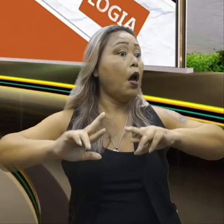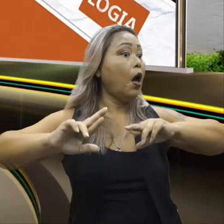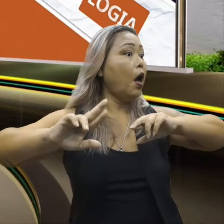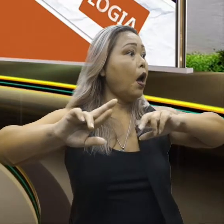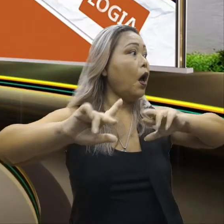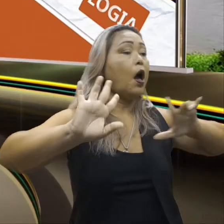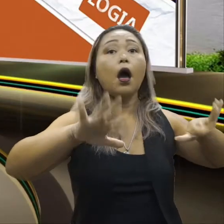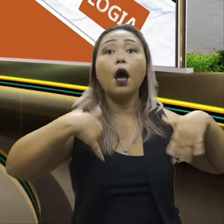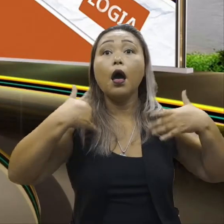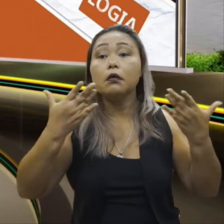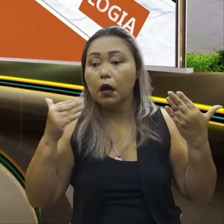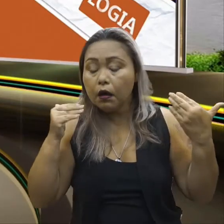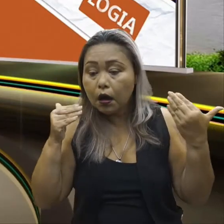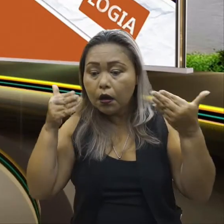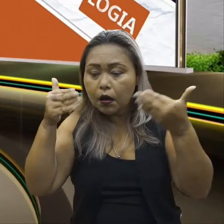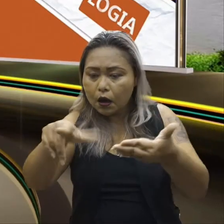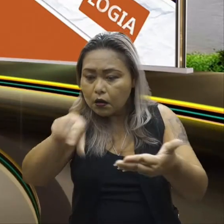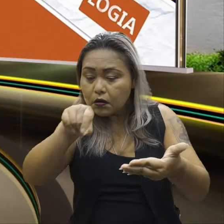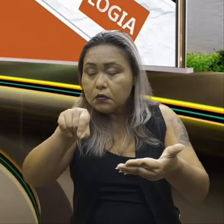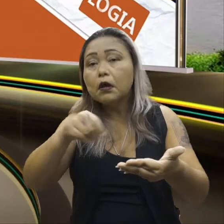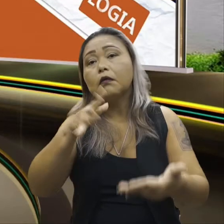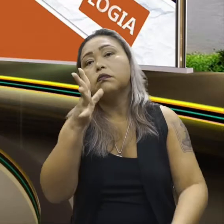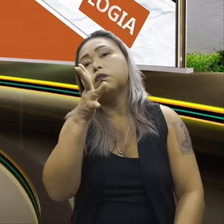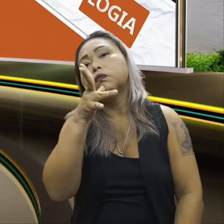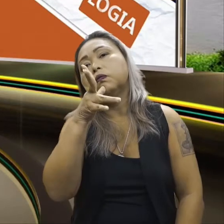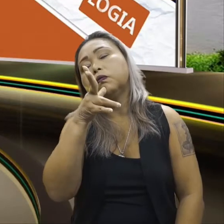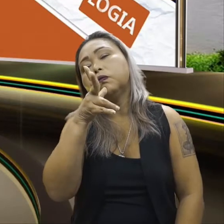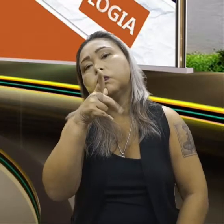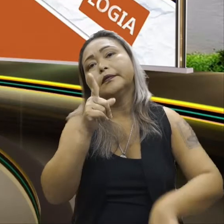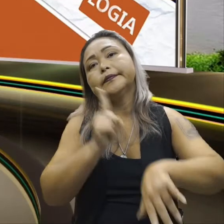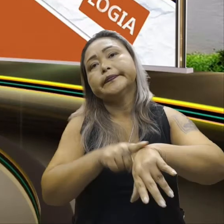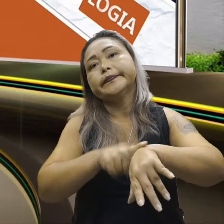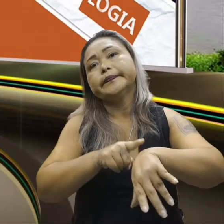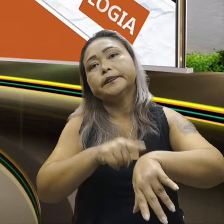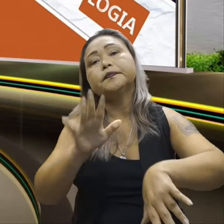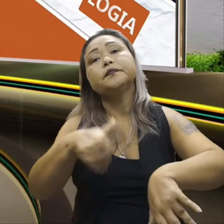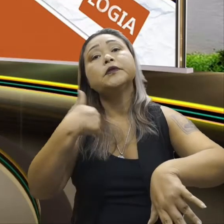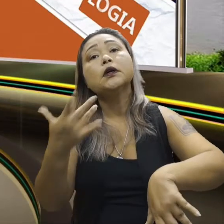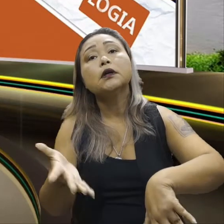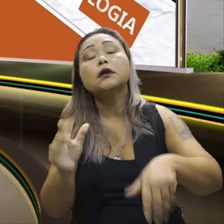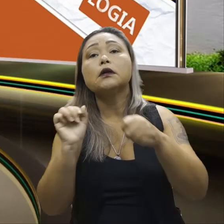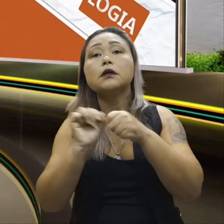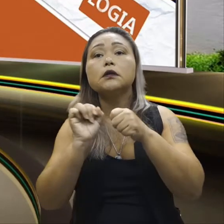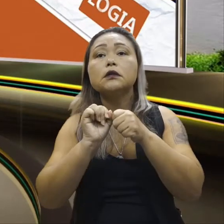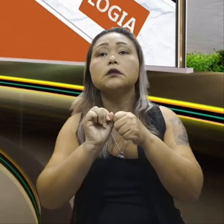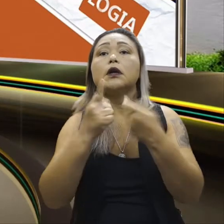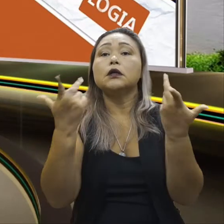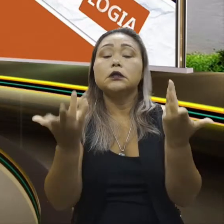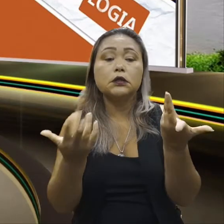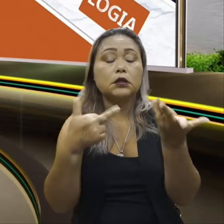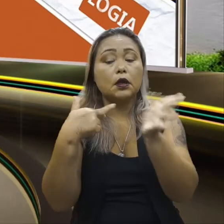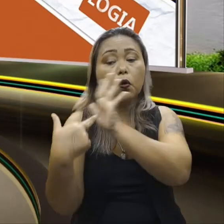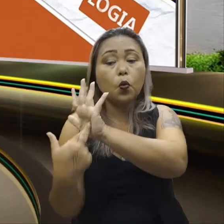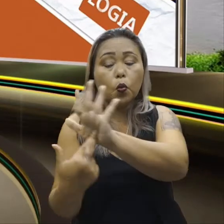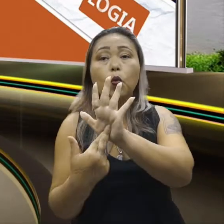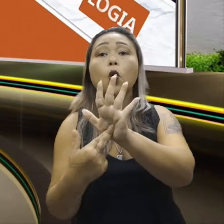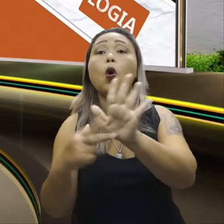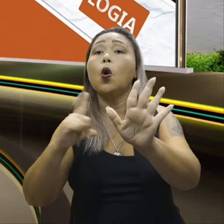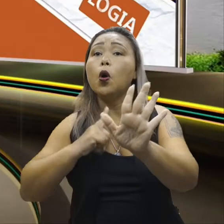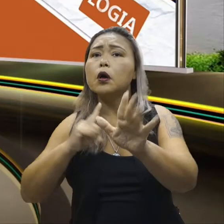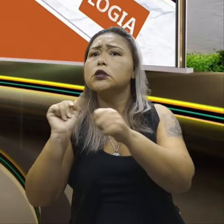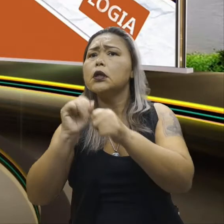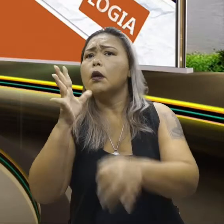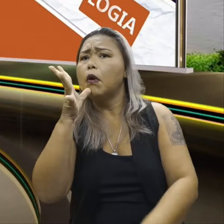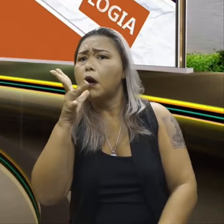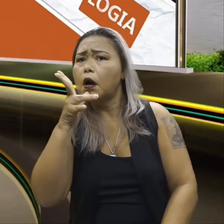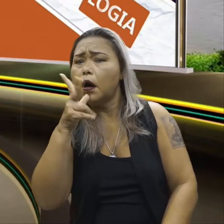gente decidir uma coisa ia demorar muito. Então, assim, se no governo de representatividade a gente já tem uma demora